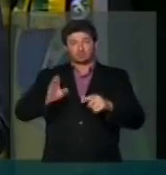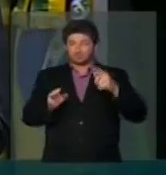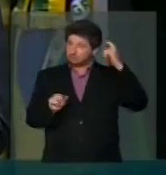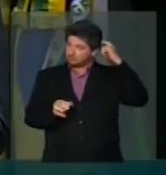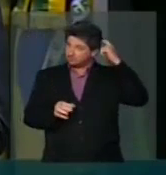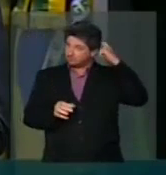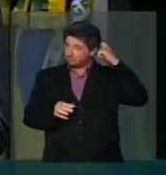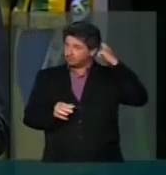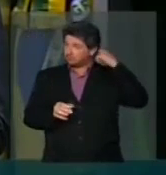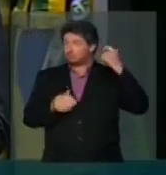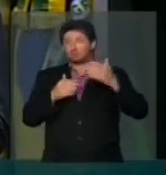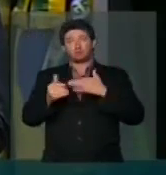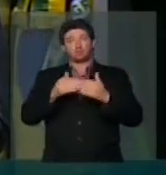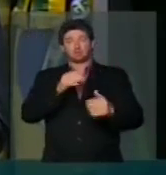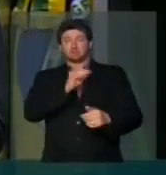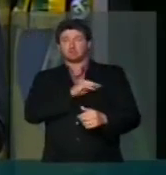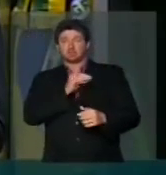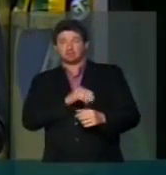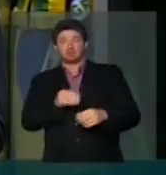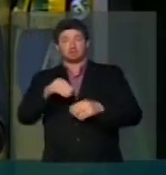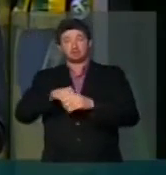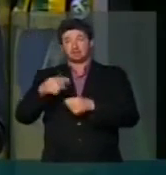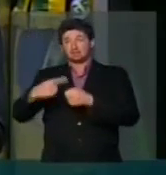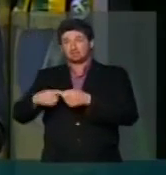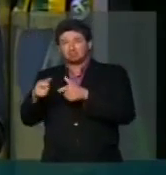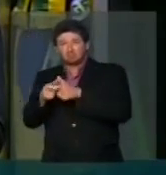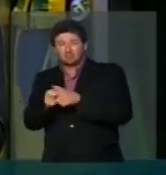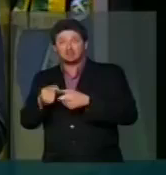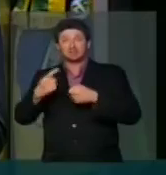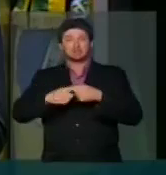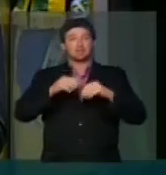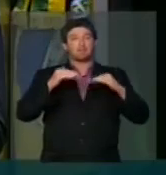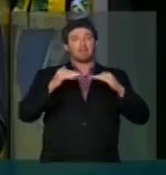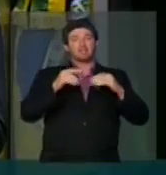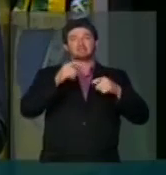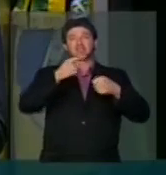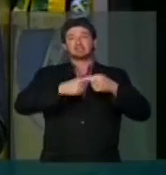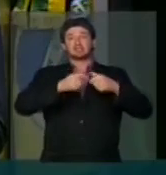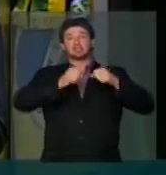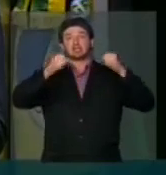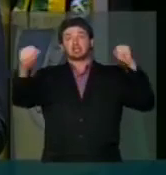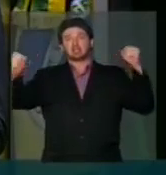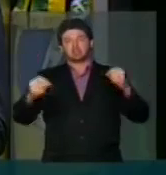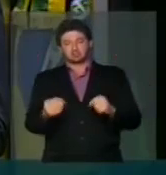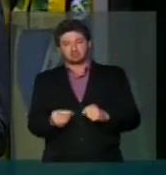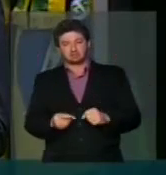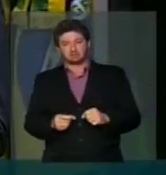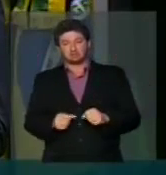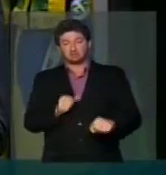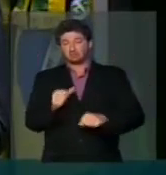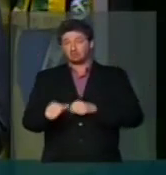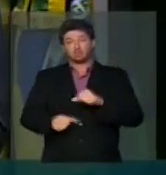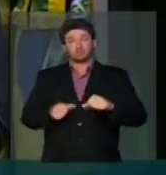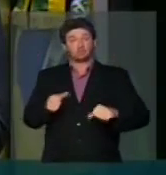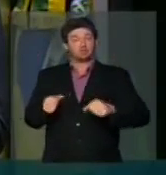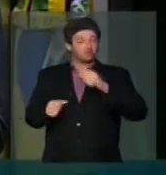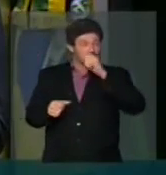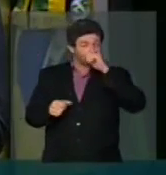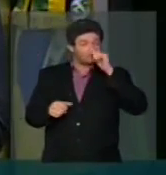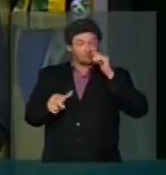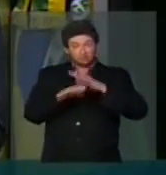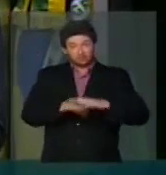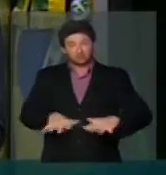em todas as faixas de renda, nas cidades pequenas, nas cidades médias, nas cidades grandes. Tornou-se uma